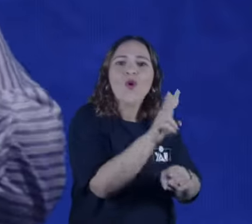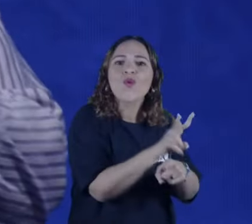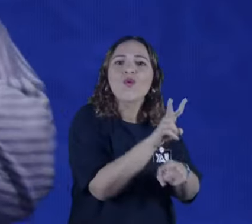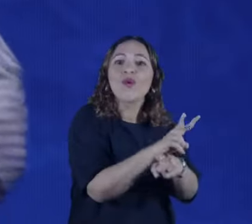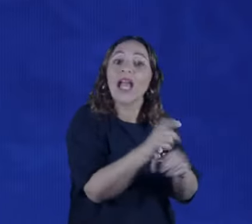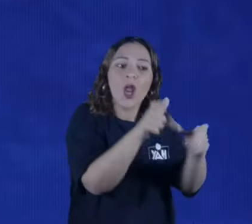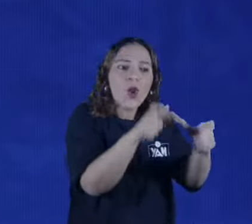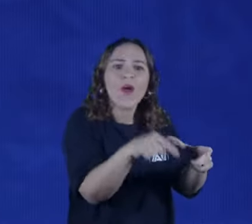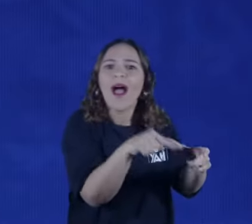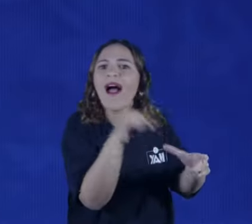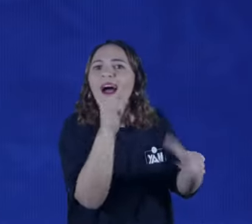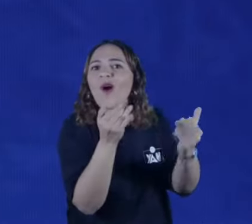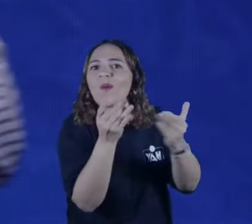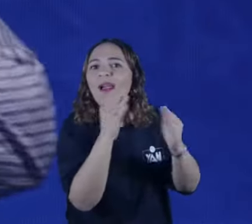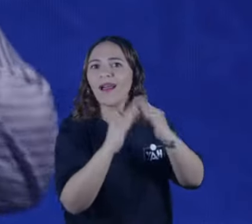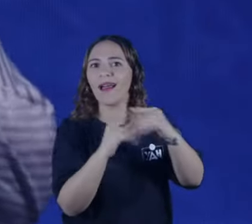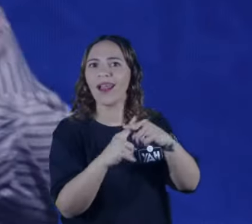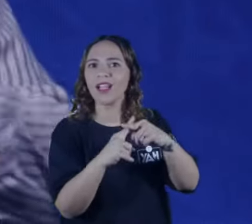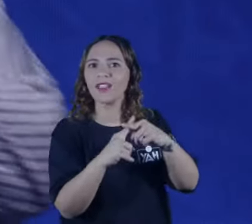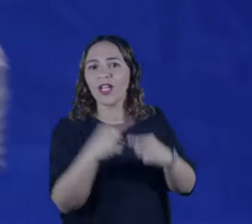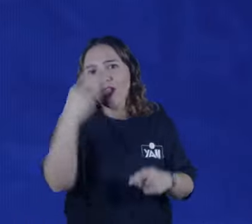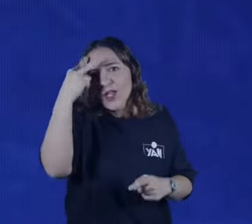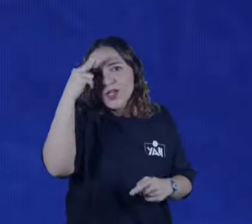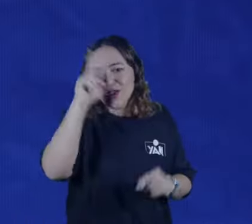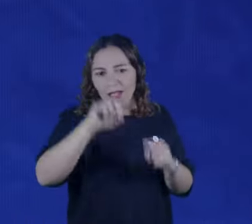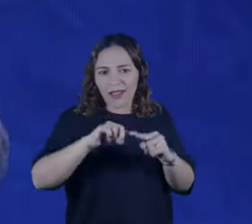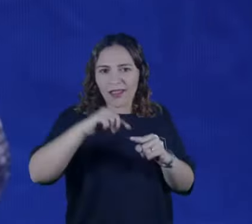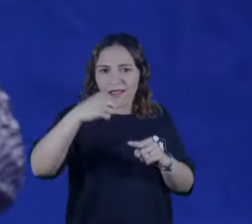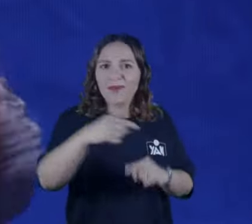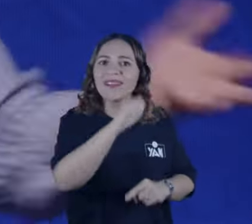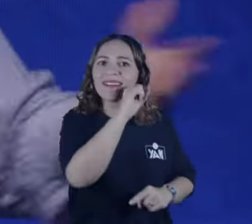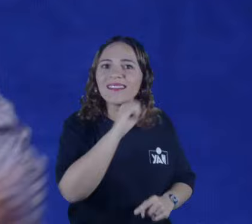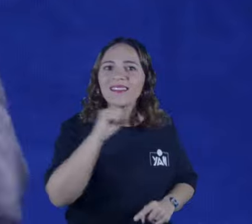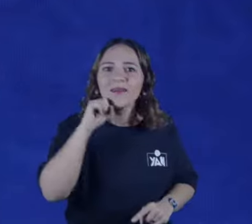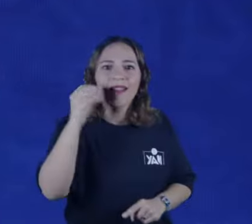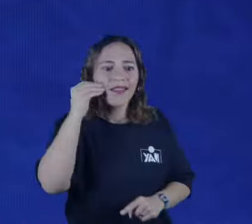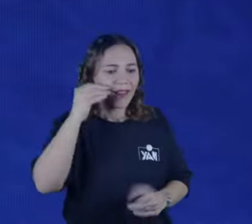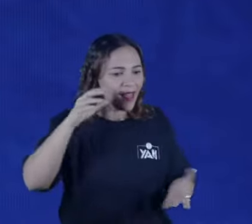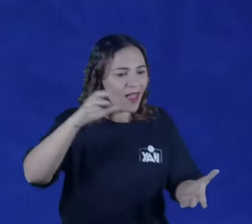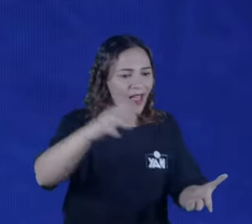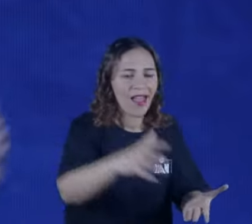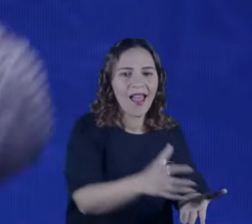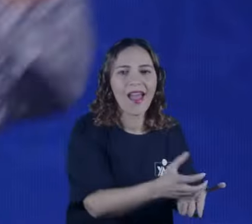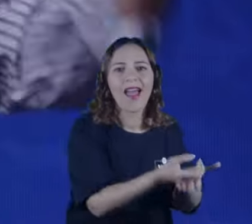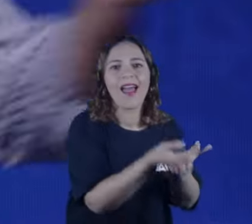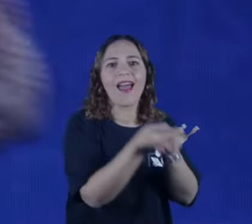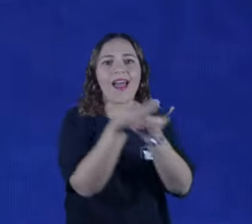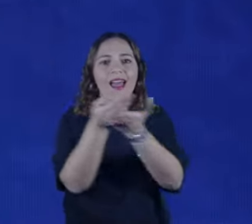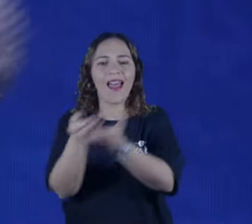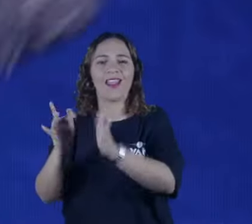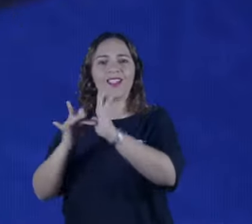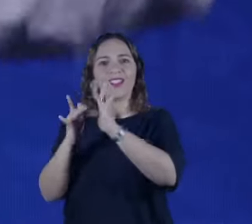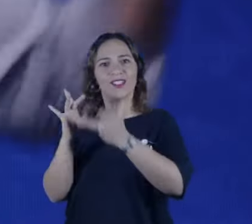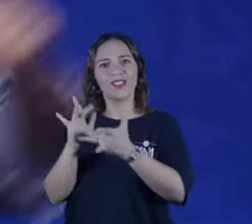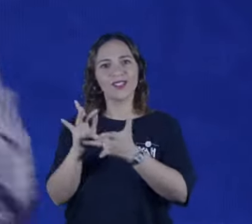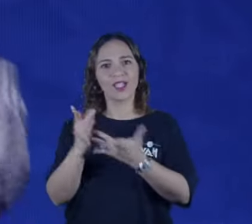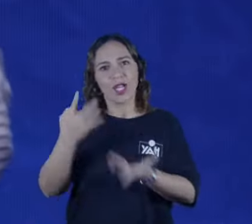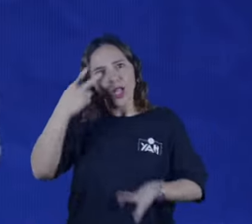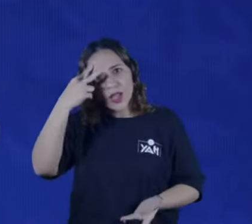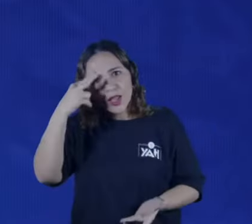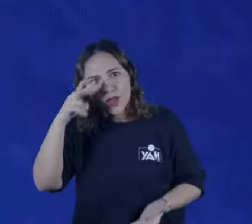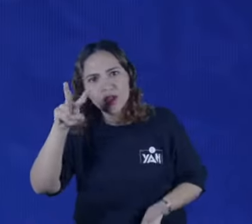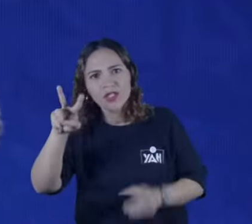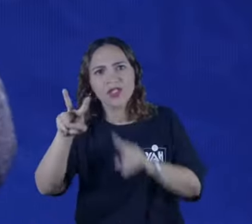igreja. E 2 dias depois, vem o samaritano para resgatar aquela pessoa. O samaritano é Jesus. 2 dias